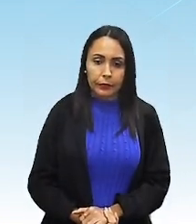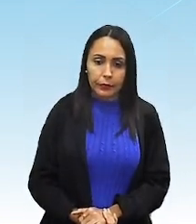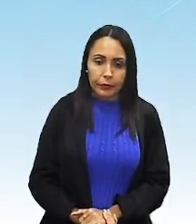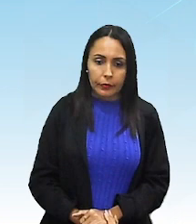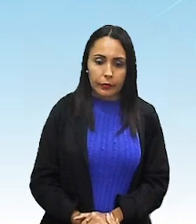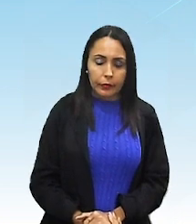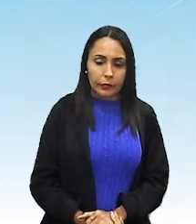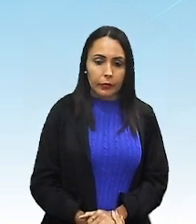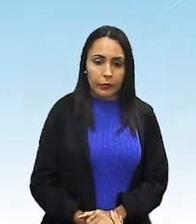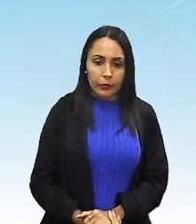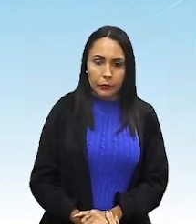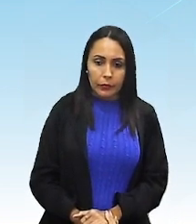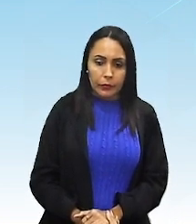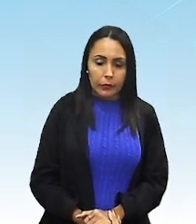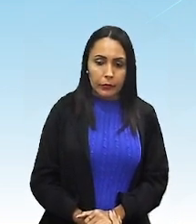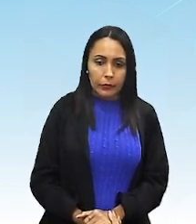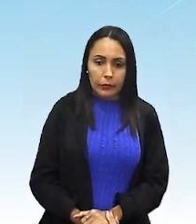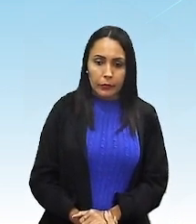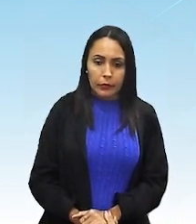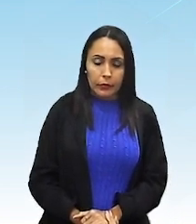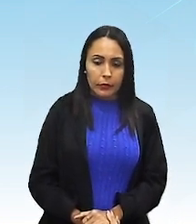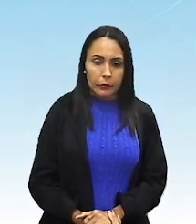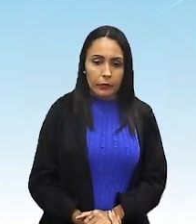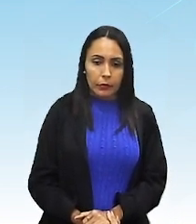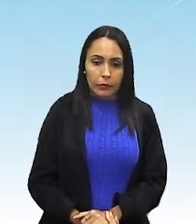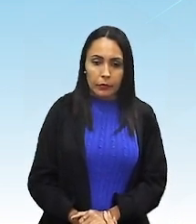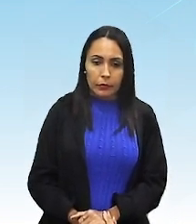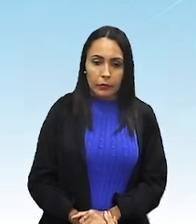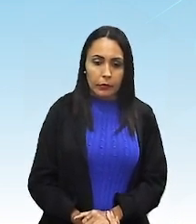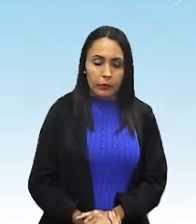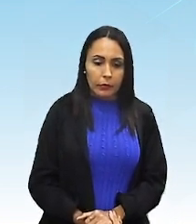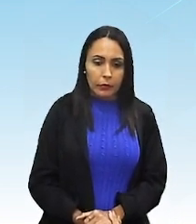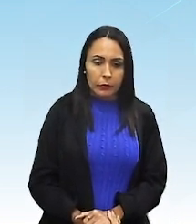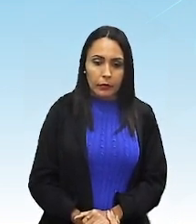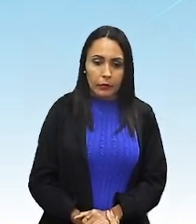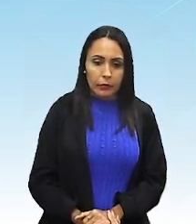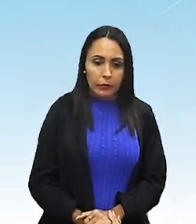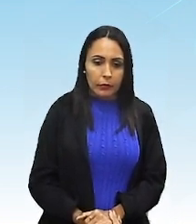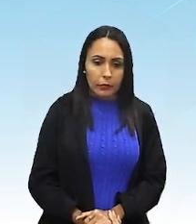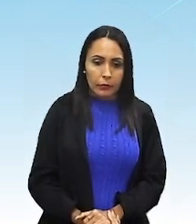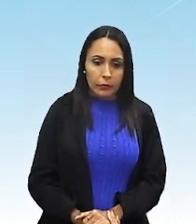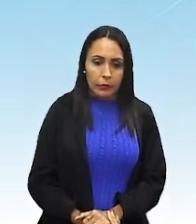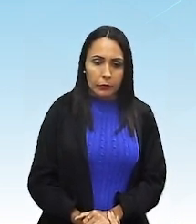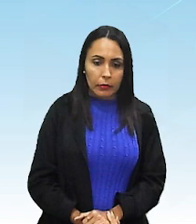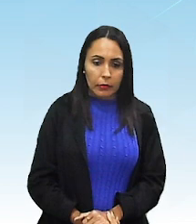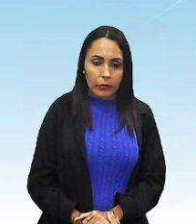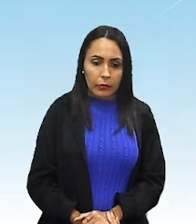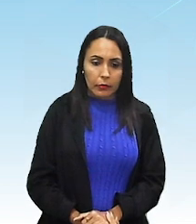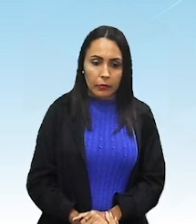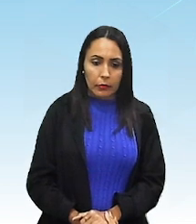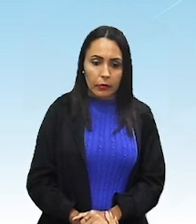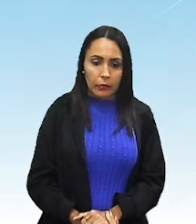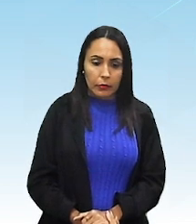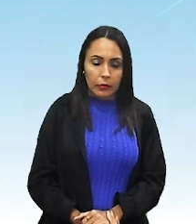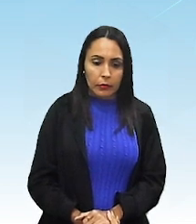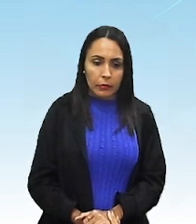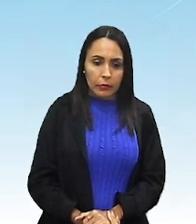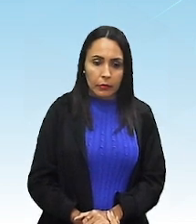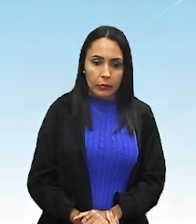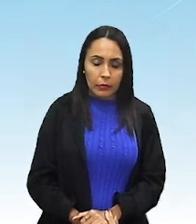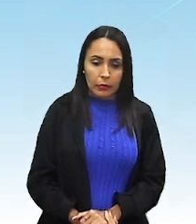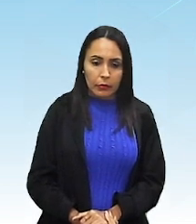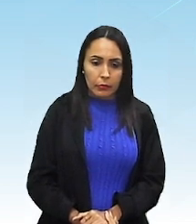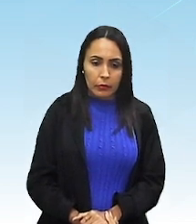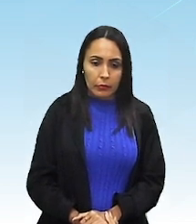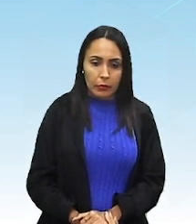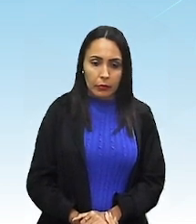colocar, presta atenção, uma cápsulazinha assim. Parece uma figura geométrica, tá? É o desenho mais usado para o vírus. Eles